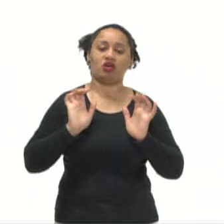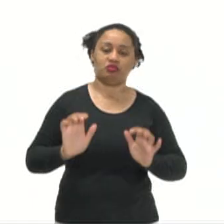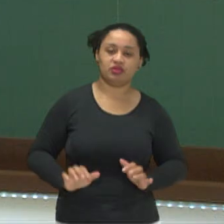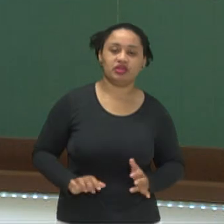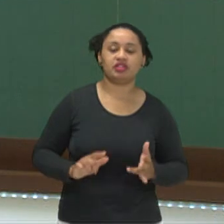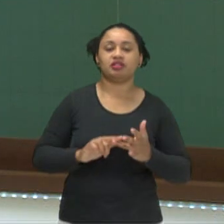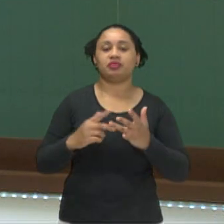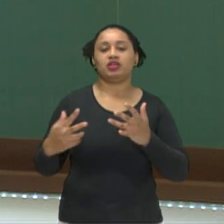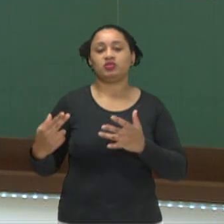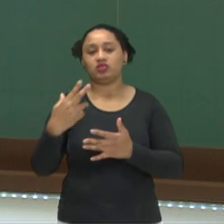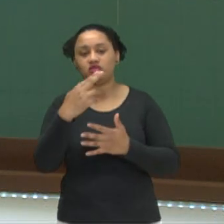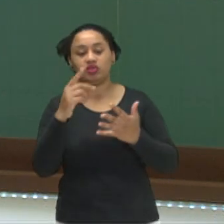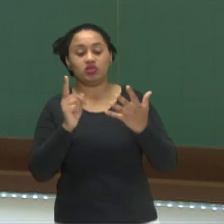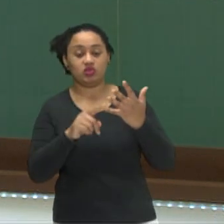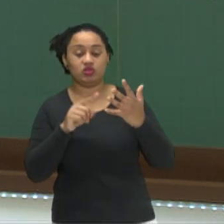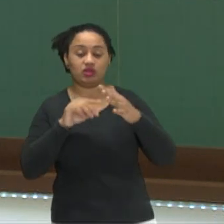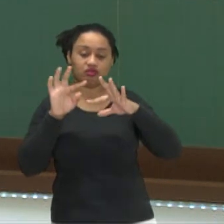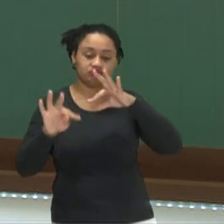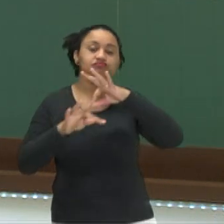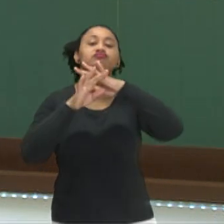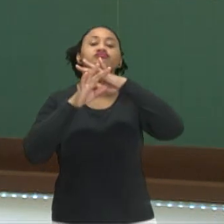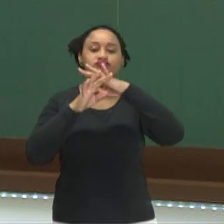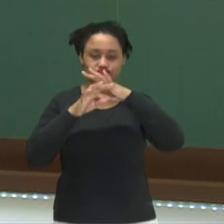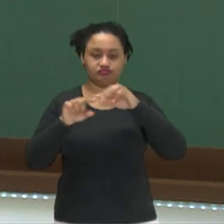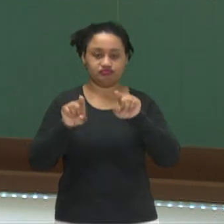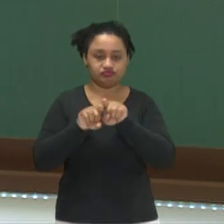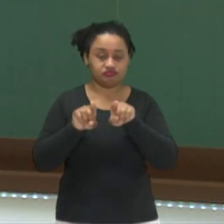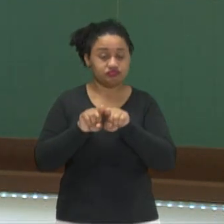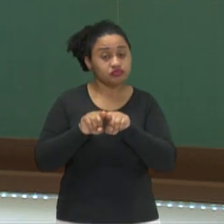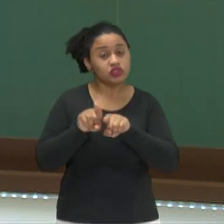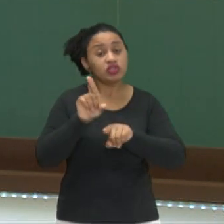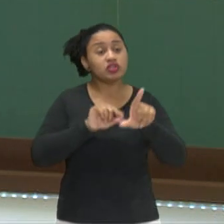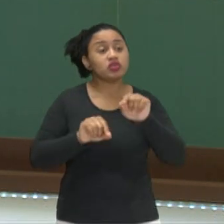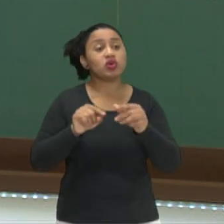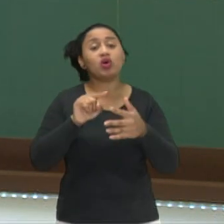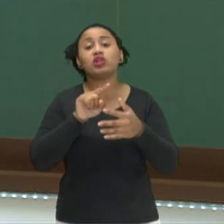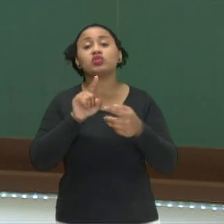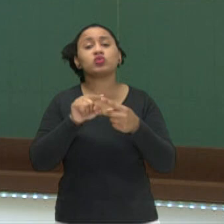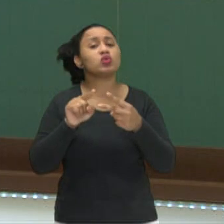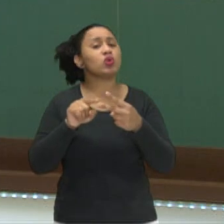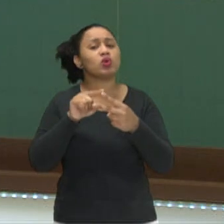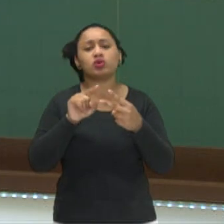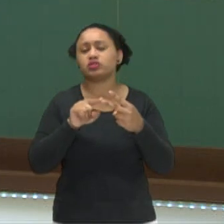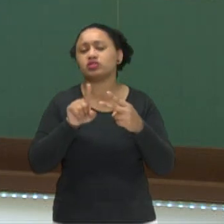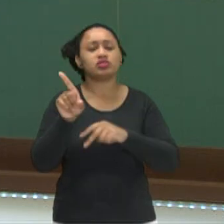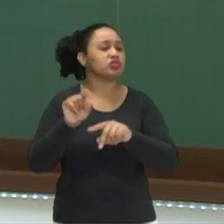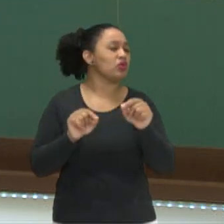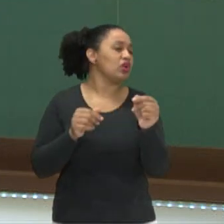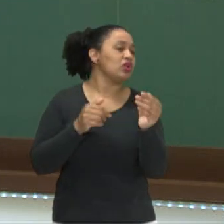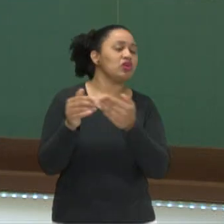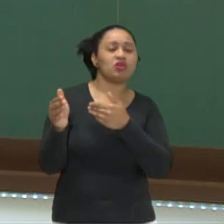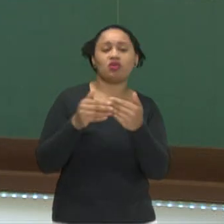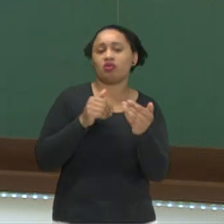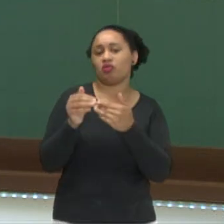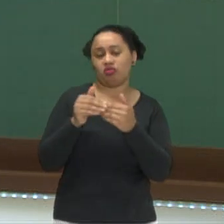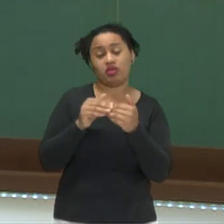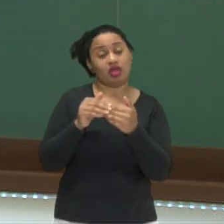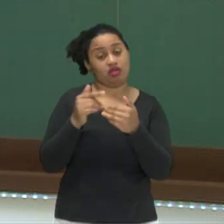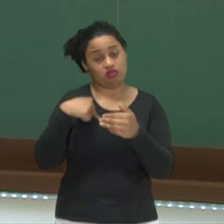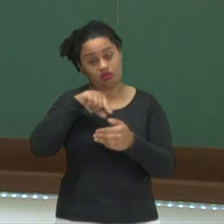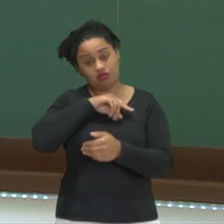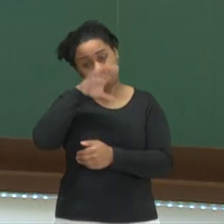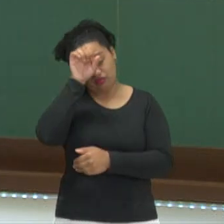comportamental, cirúrgico e intrauterino, escolhe aí 2 métodos, qualquer dos métodos que a gente